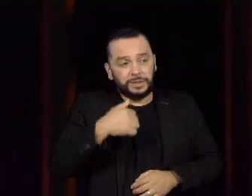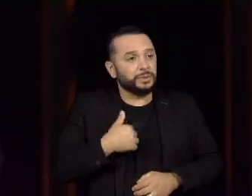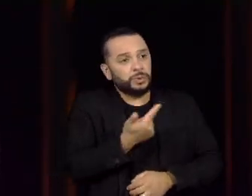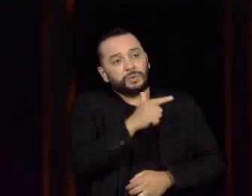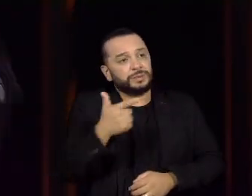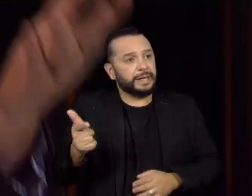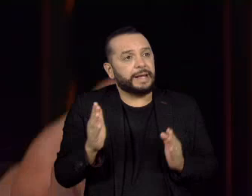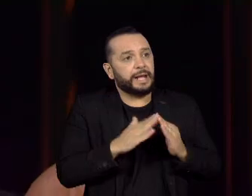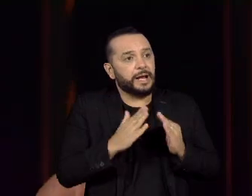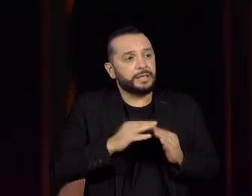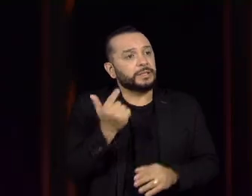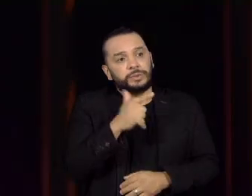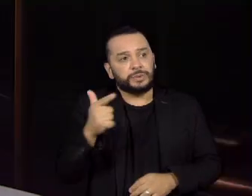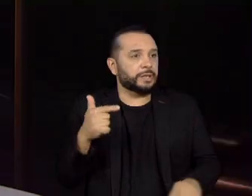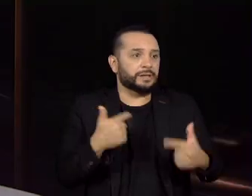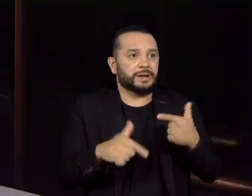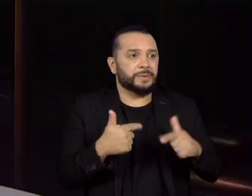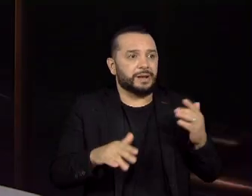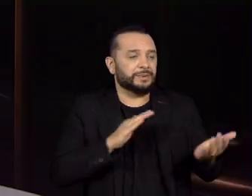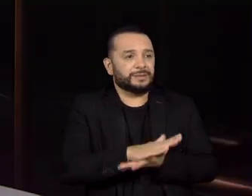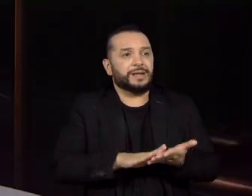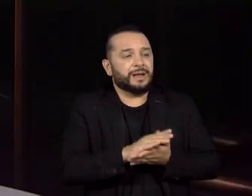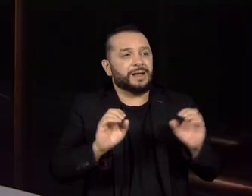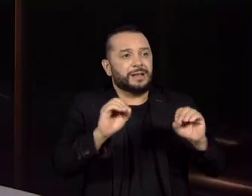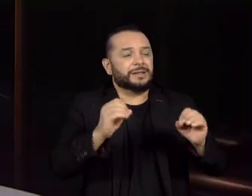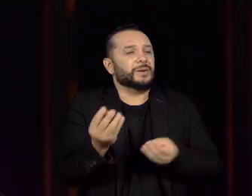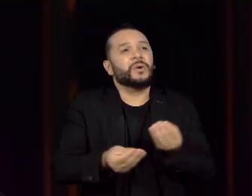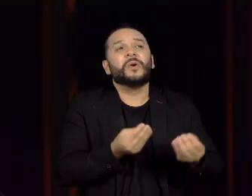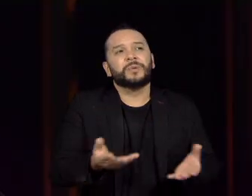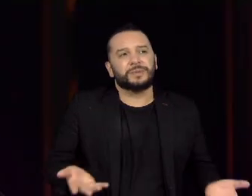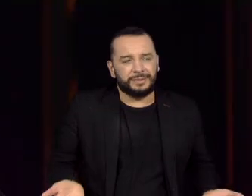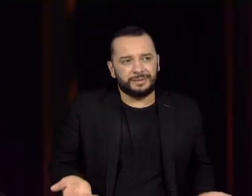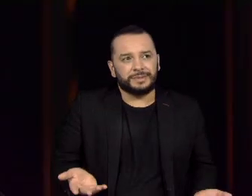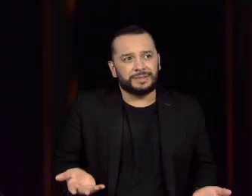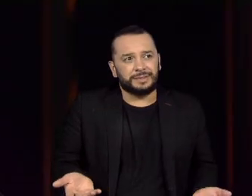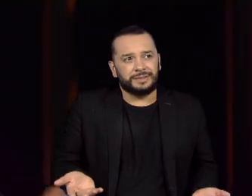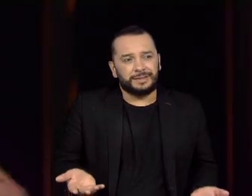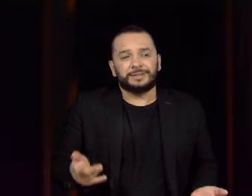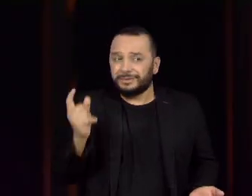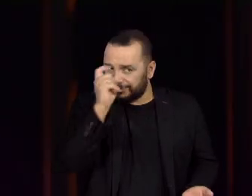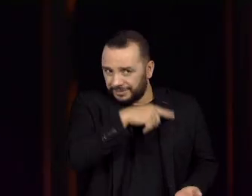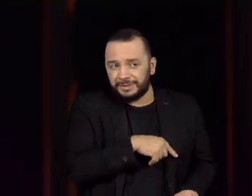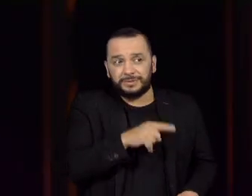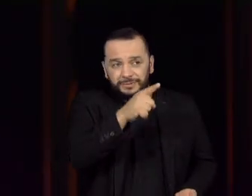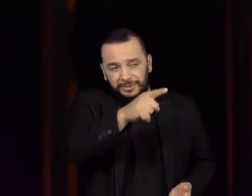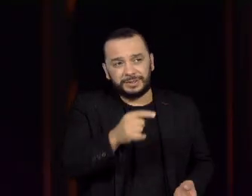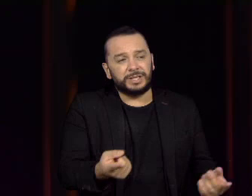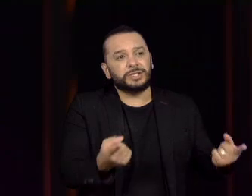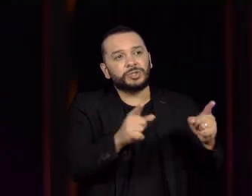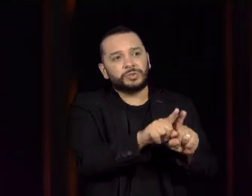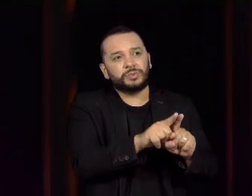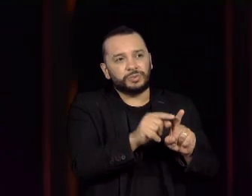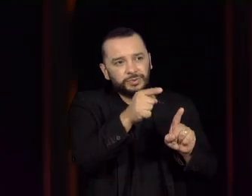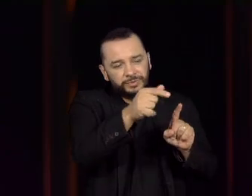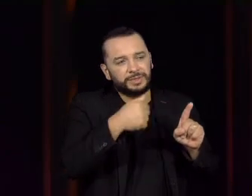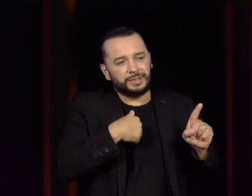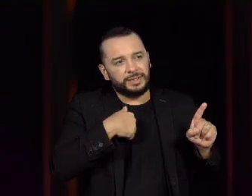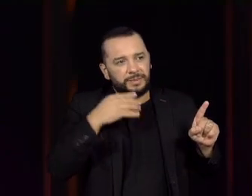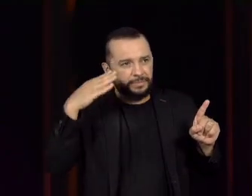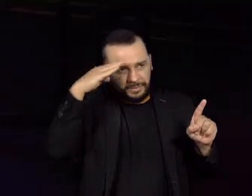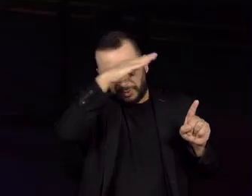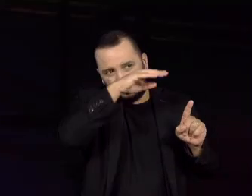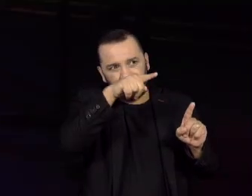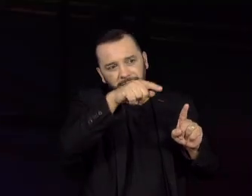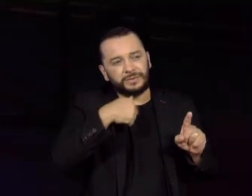office. Aliás, não tem emprego também, né? O Mandetta, você conviveu com Bolsonaro como deputado por 8